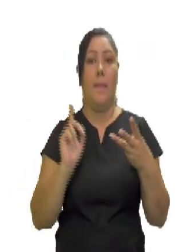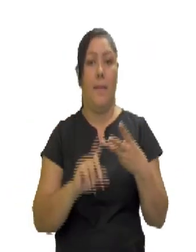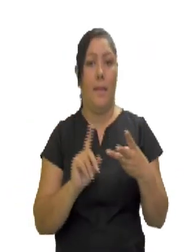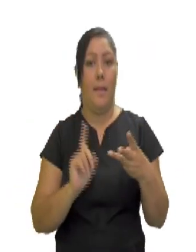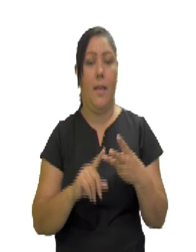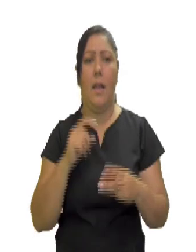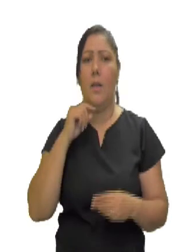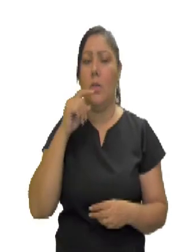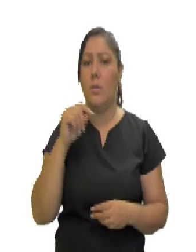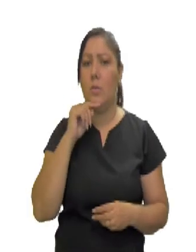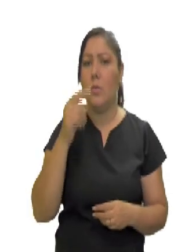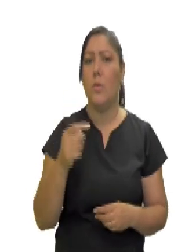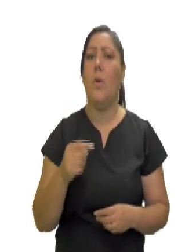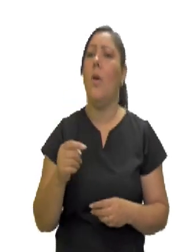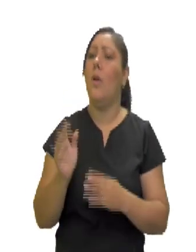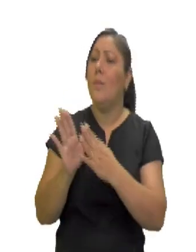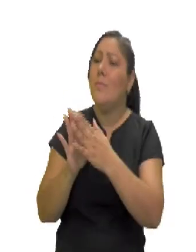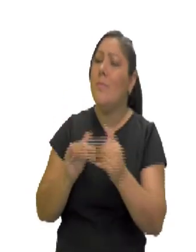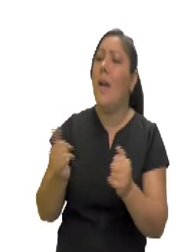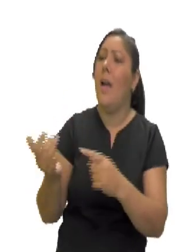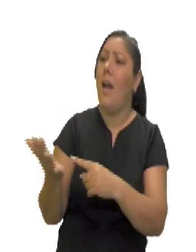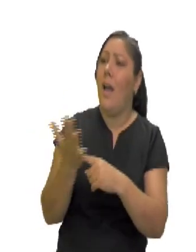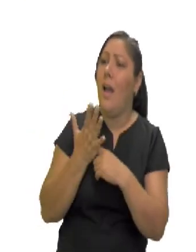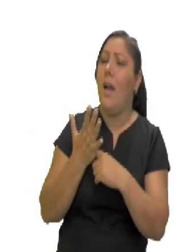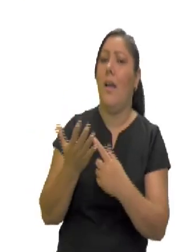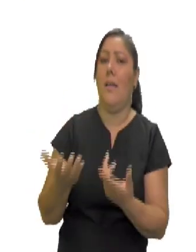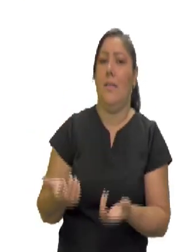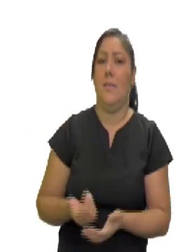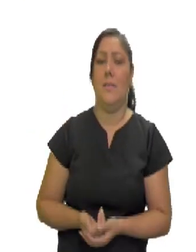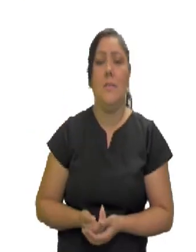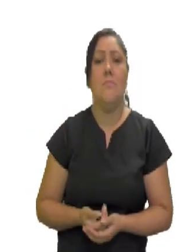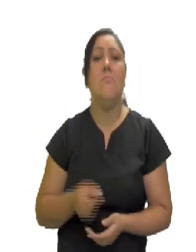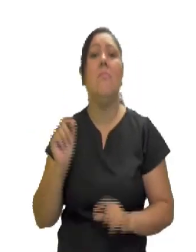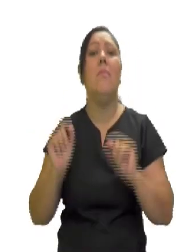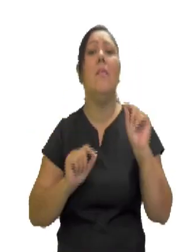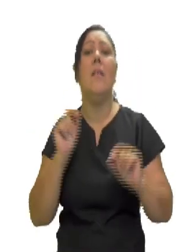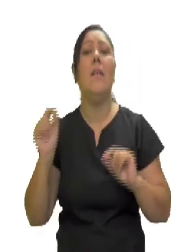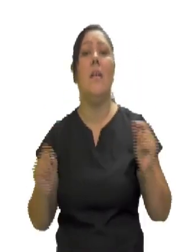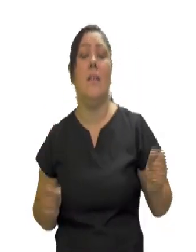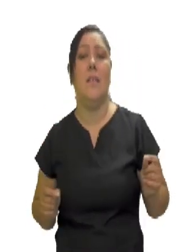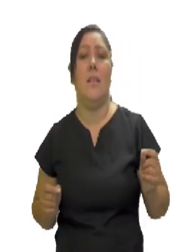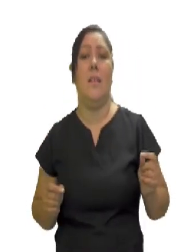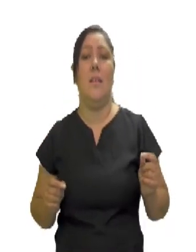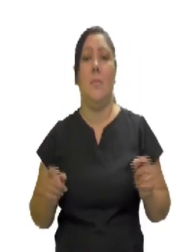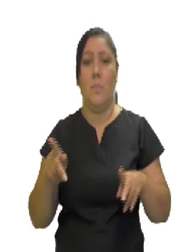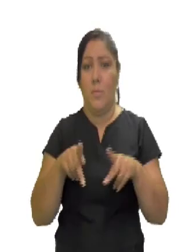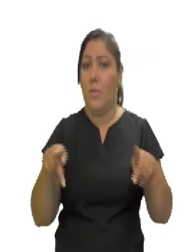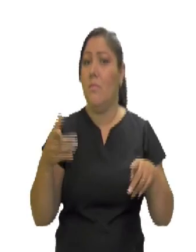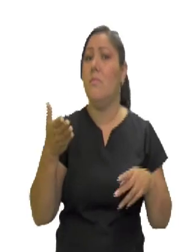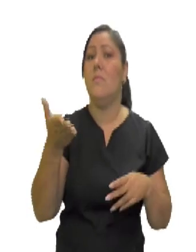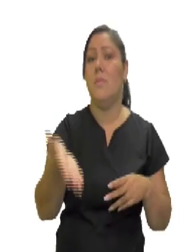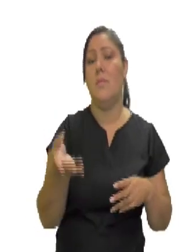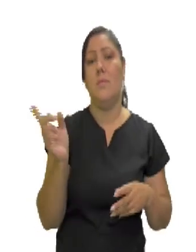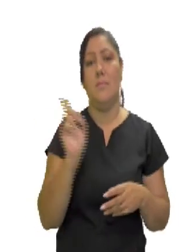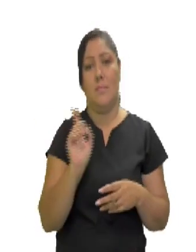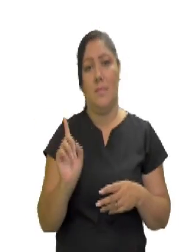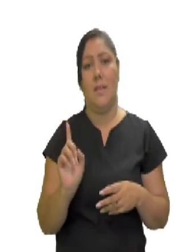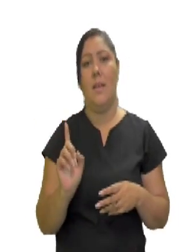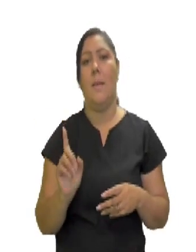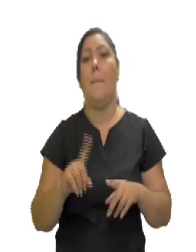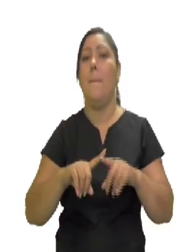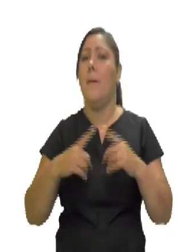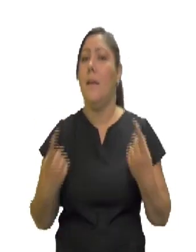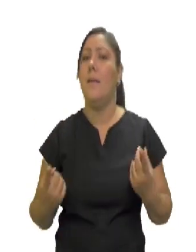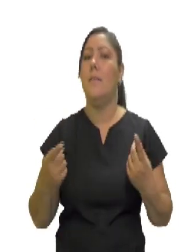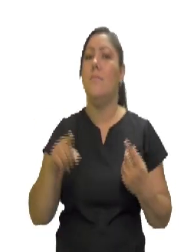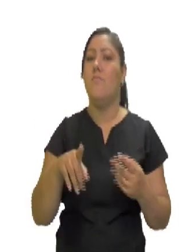Se tiver dúvida, peça ajuda. Para quem que eu vou pedir ajuda? Eu não estou na sala de aula. Ah, mas você está em casa,